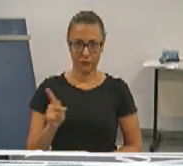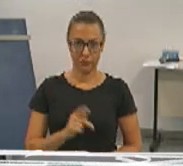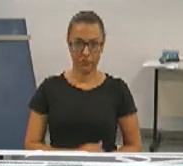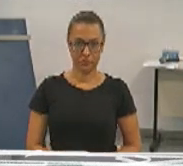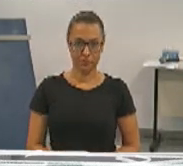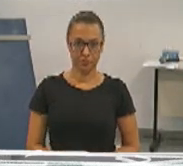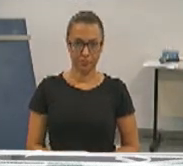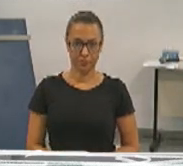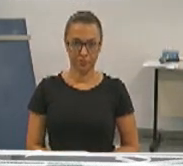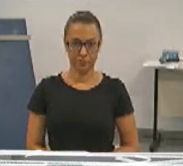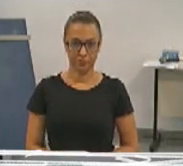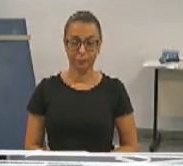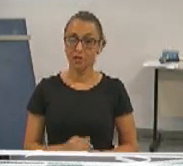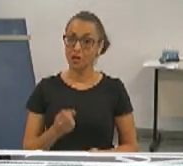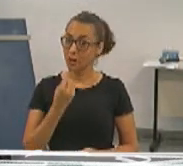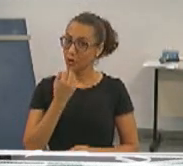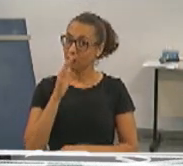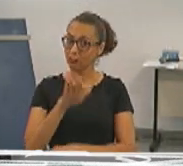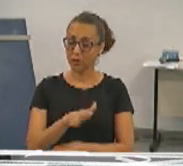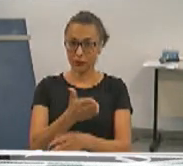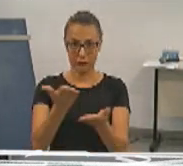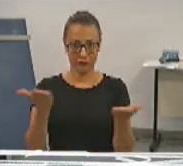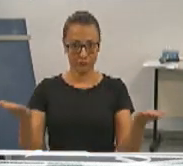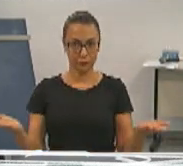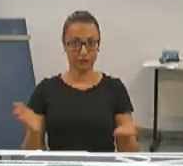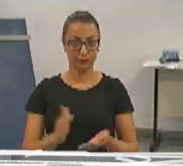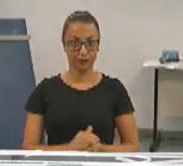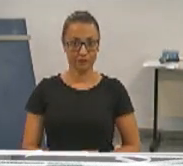Ok. Boa tarde a todos.